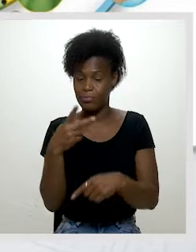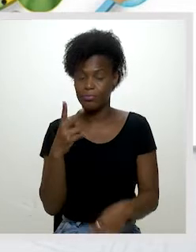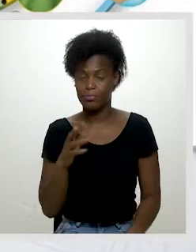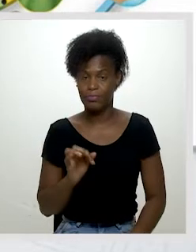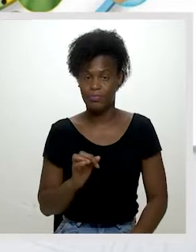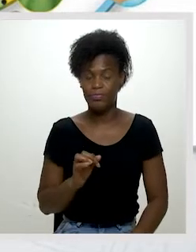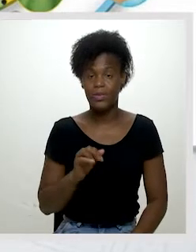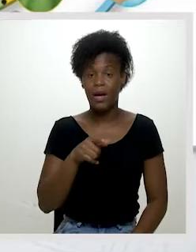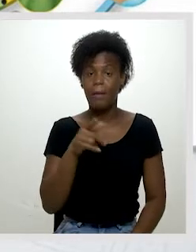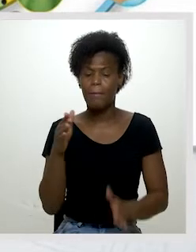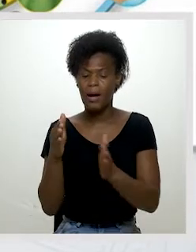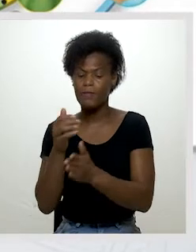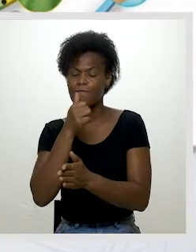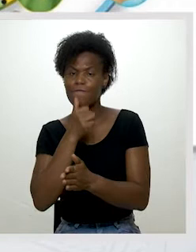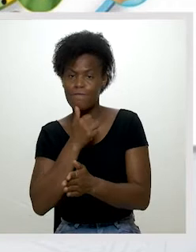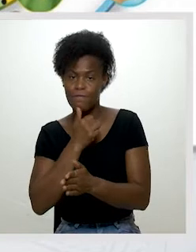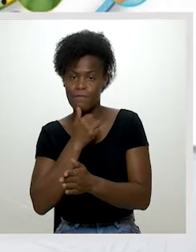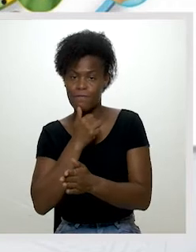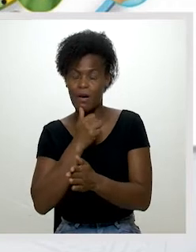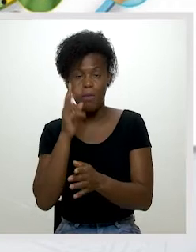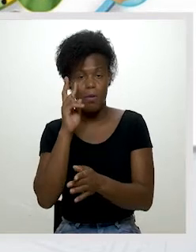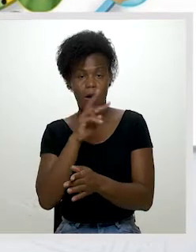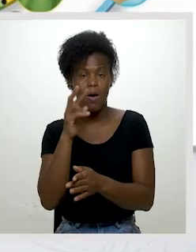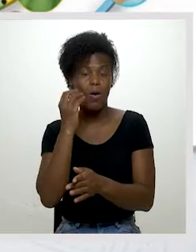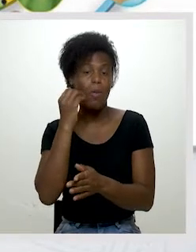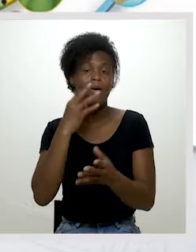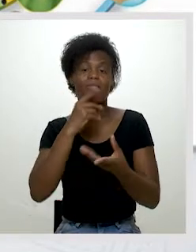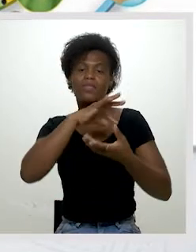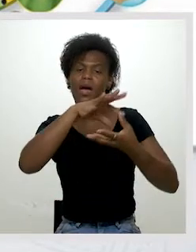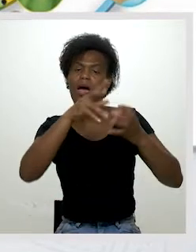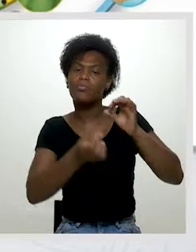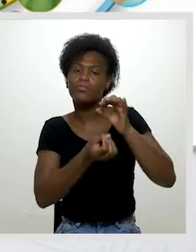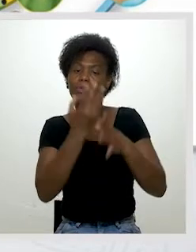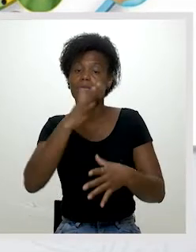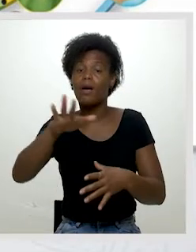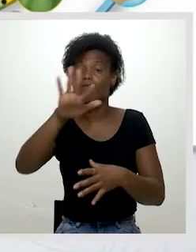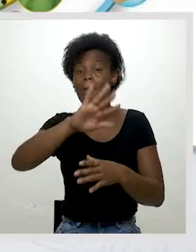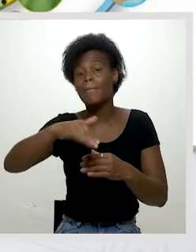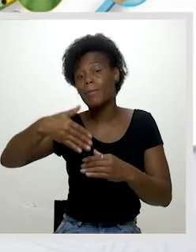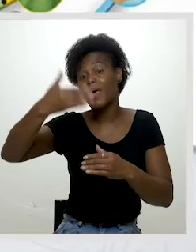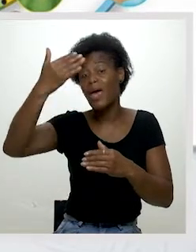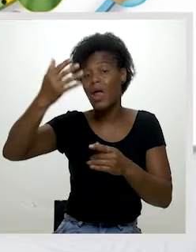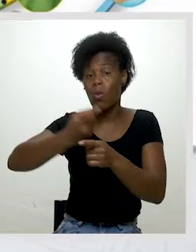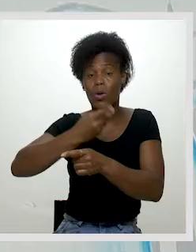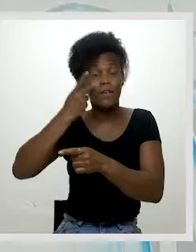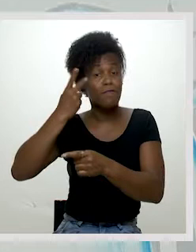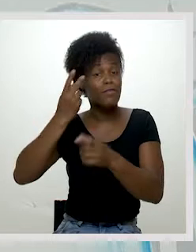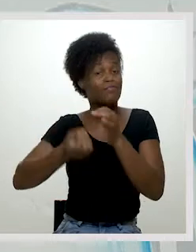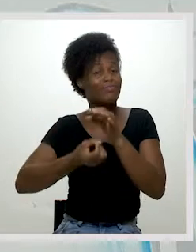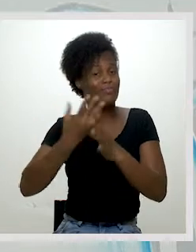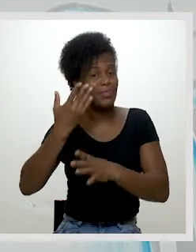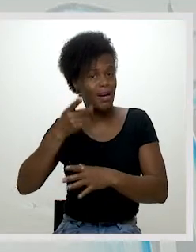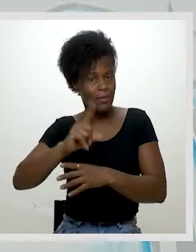assim? Aquela parte vermelha mostra a formação da Terra e o aparecimento dos primeiros seres vivos.